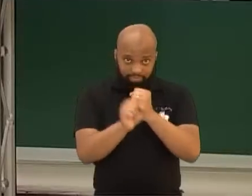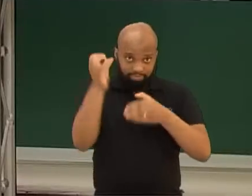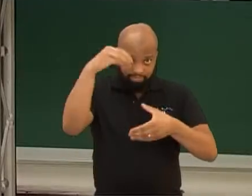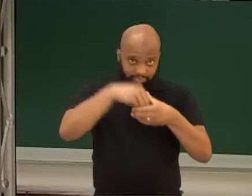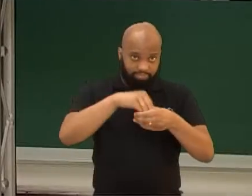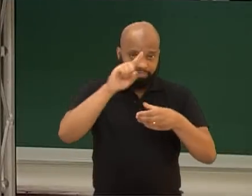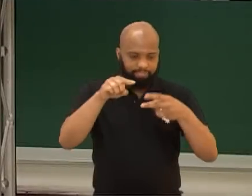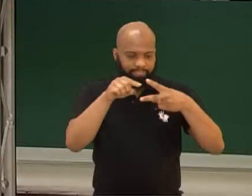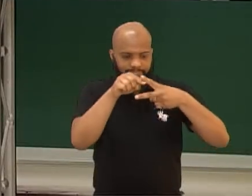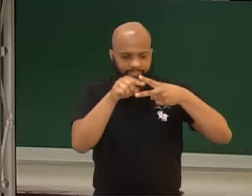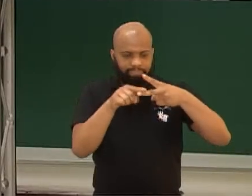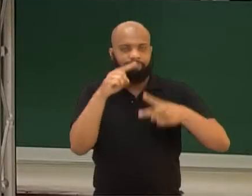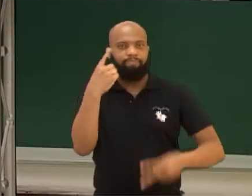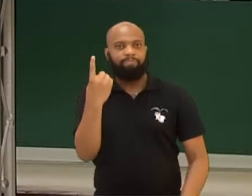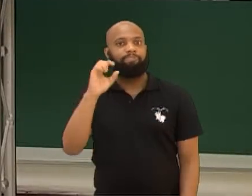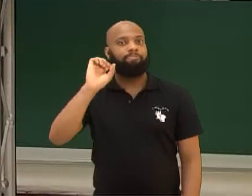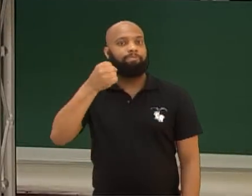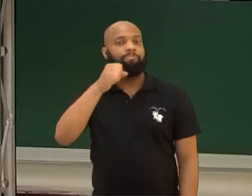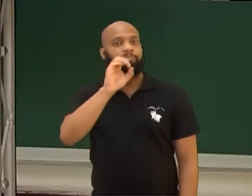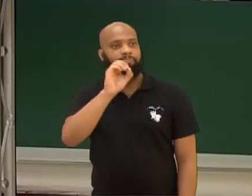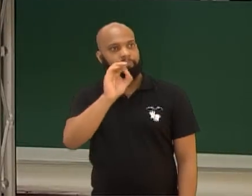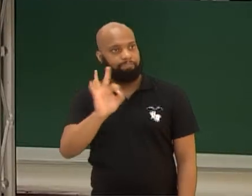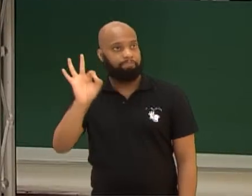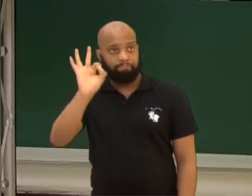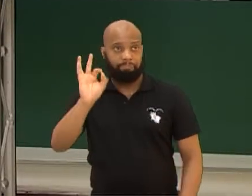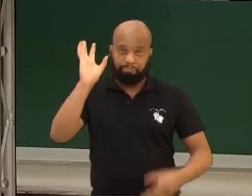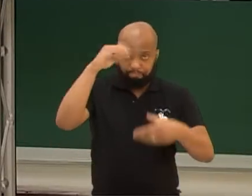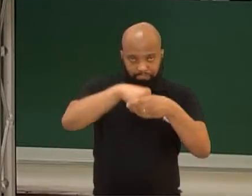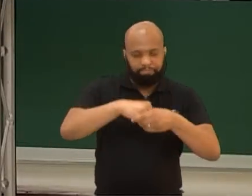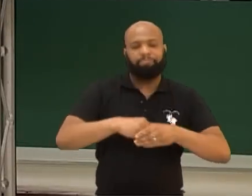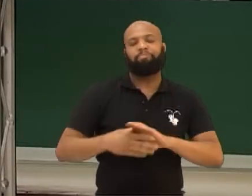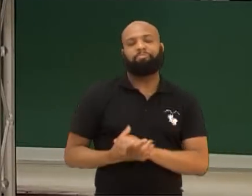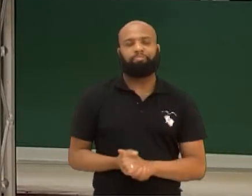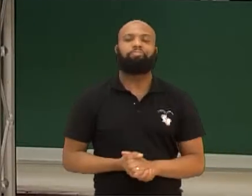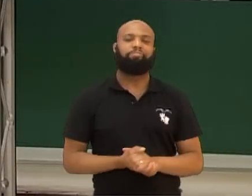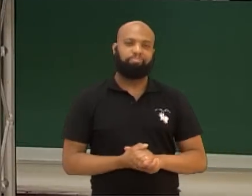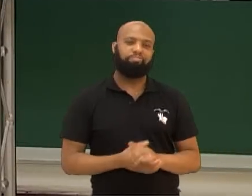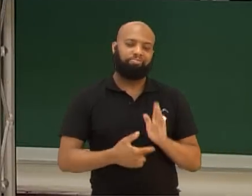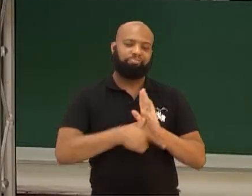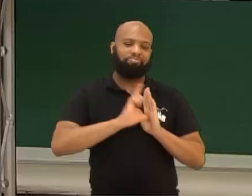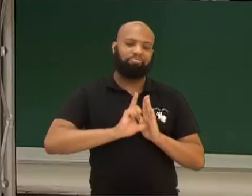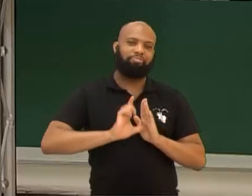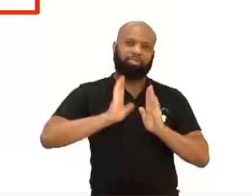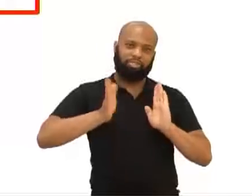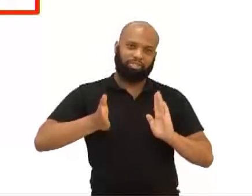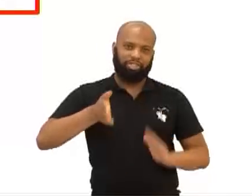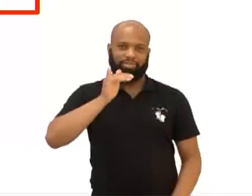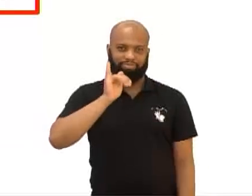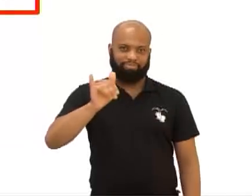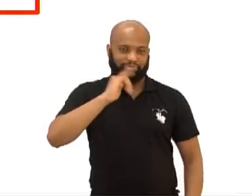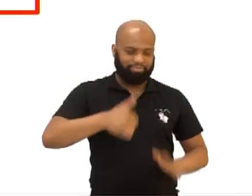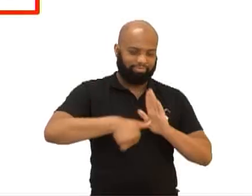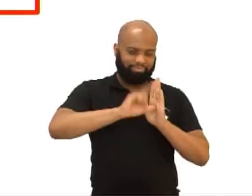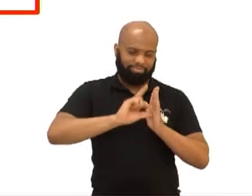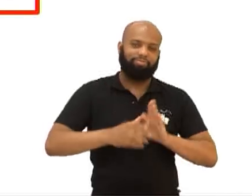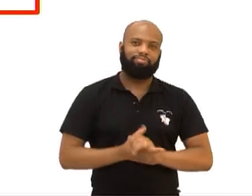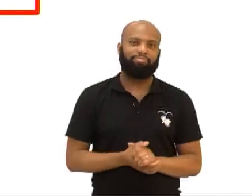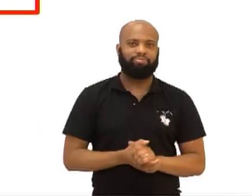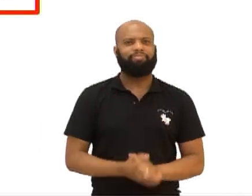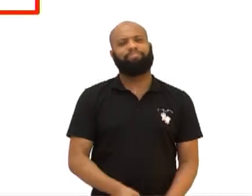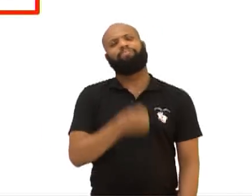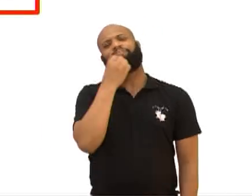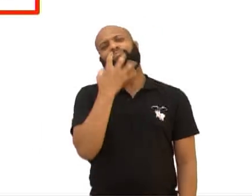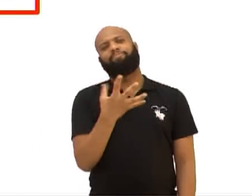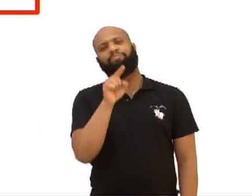mesmo? Quanto que mede essa soma? 180 graus, muito bem, tá?